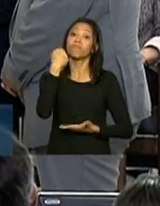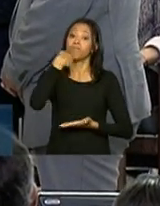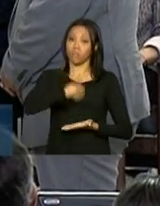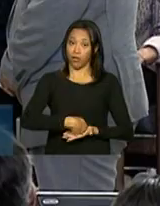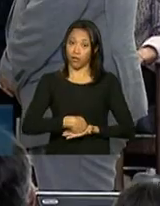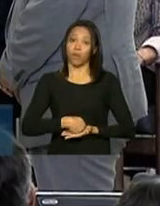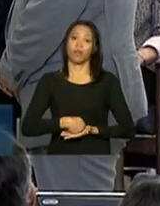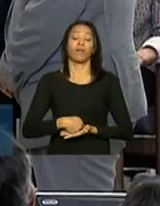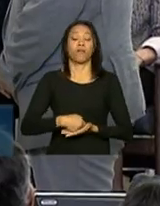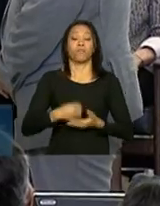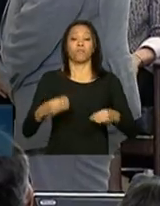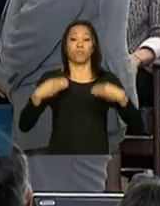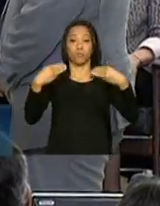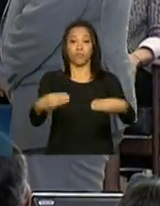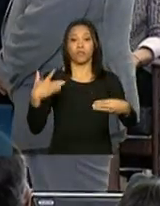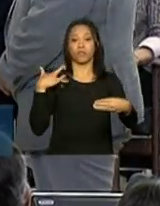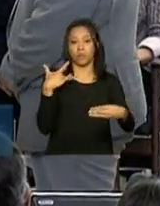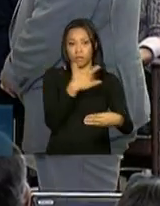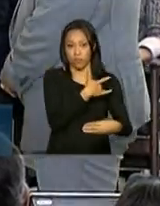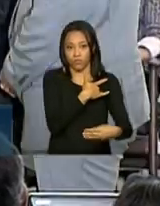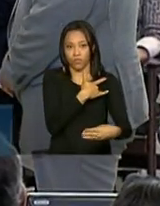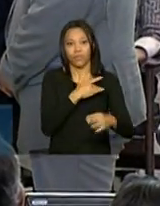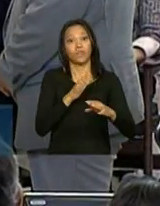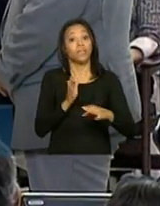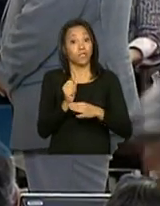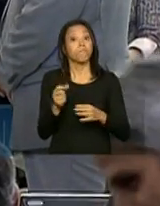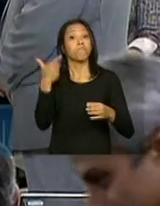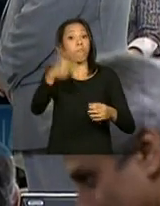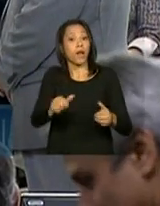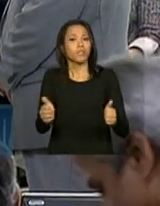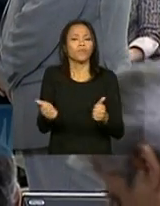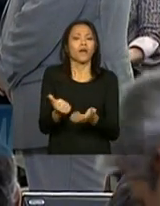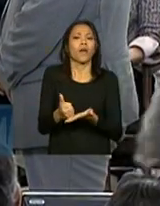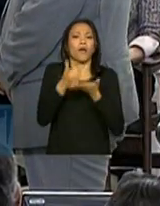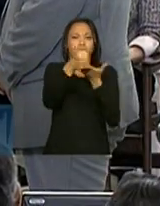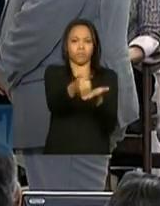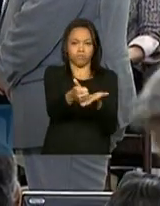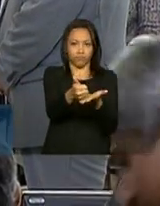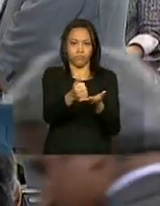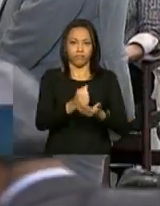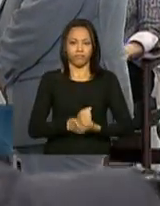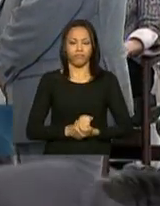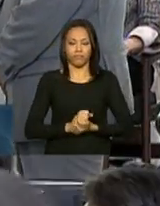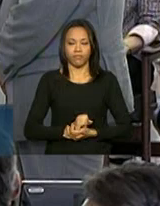pelo Ministério da Saúde, mais ajuda de custo.